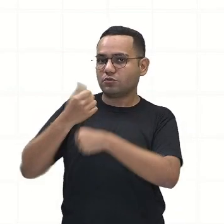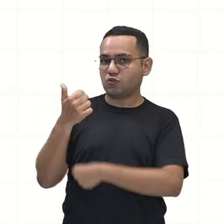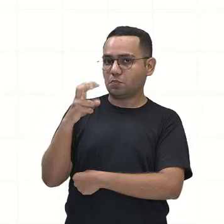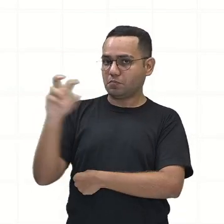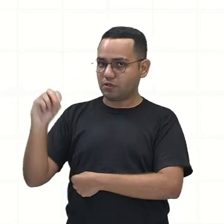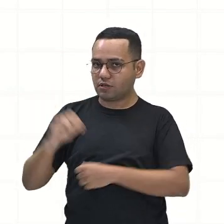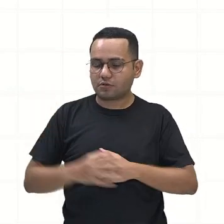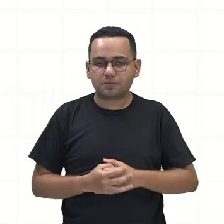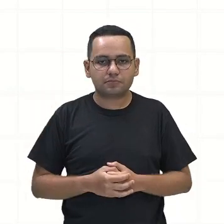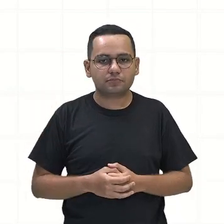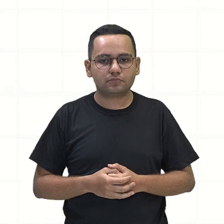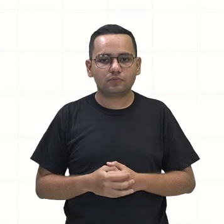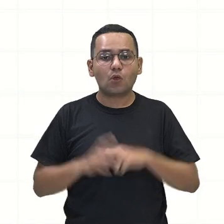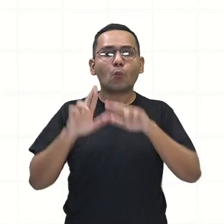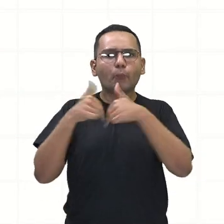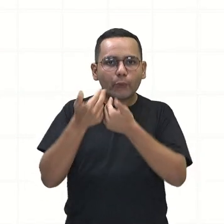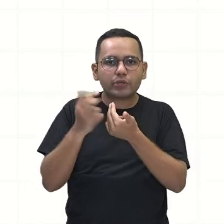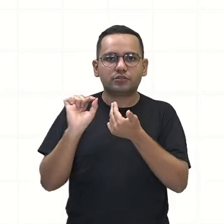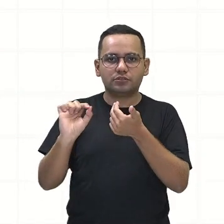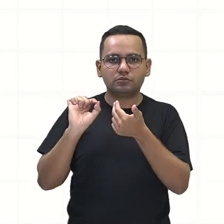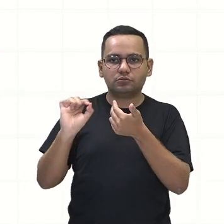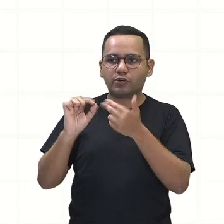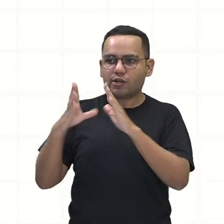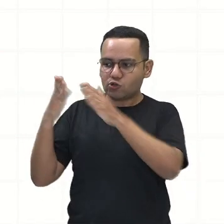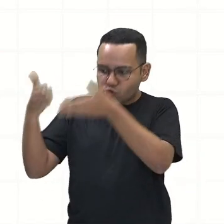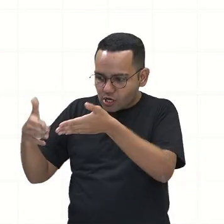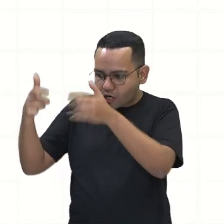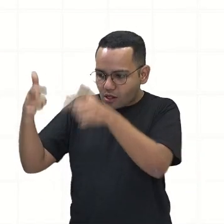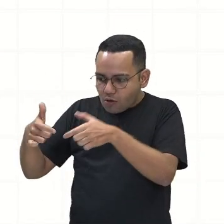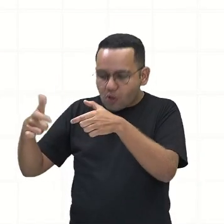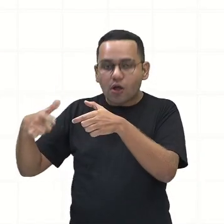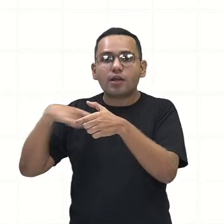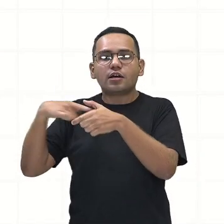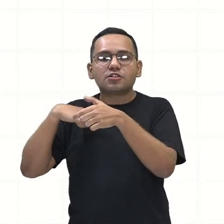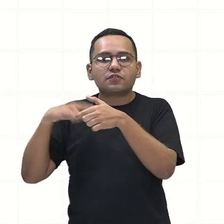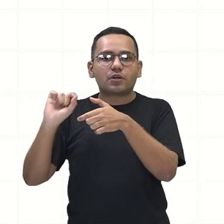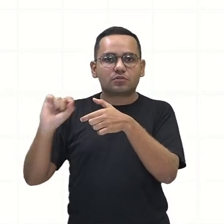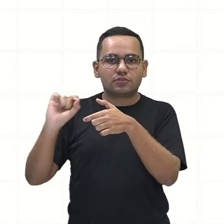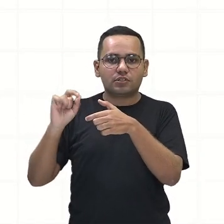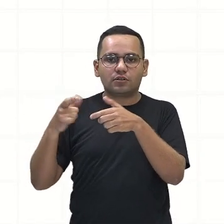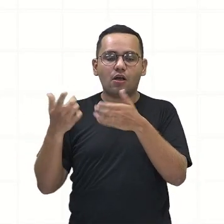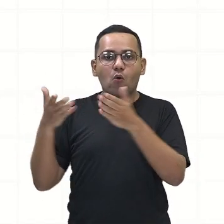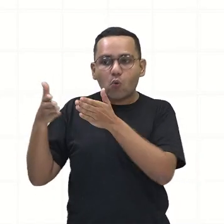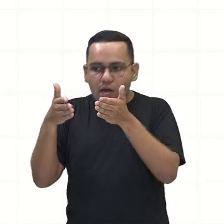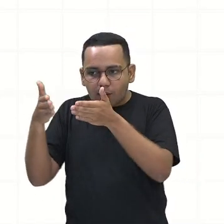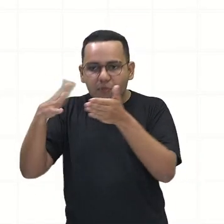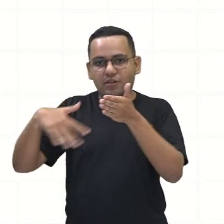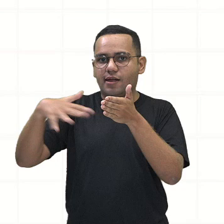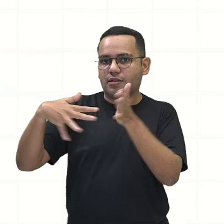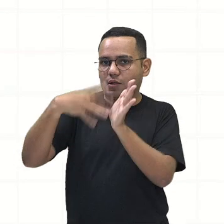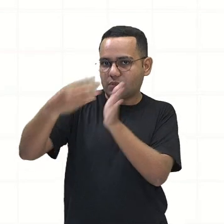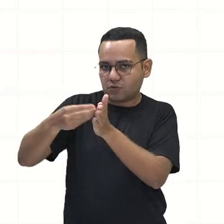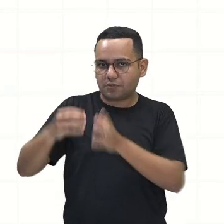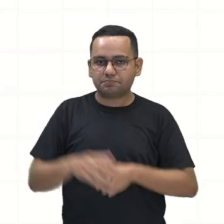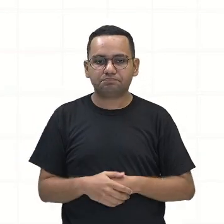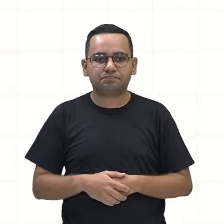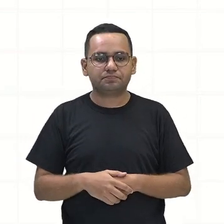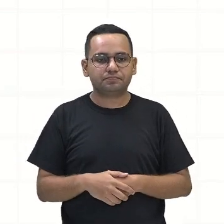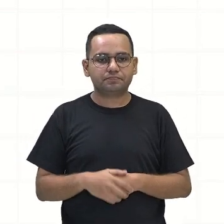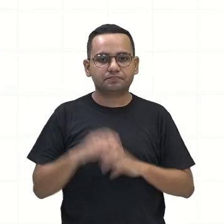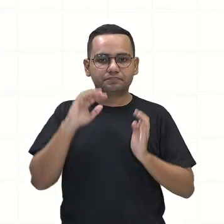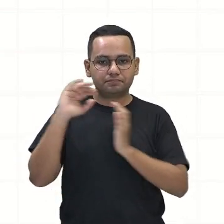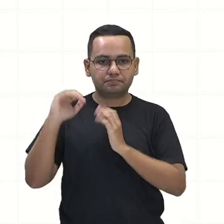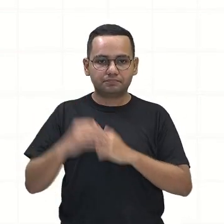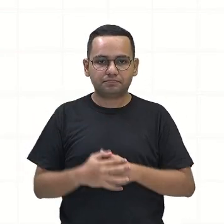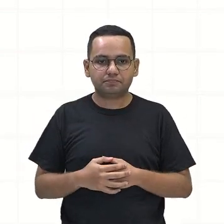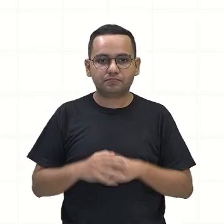este local, eles conseguiram encontrar uma rota para a região amazônica. Então, ele sai